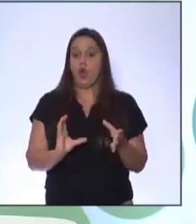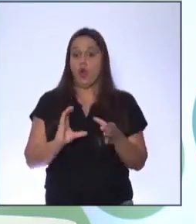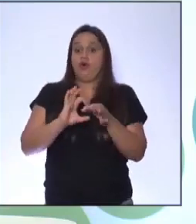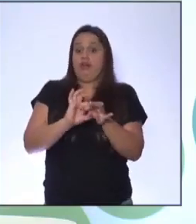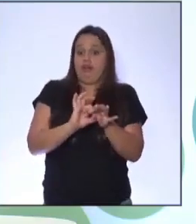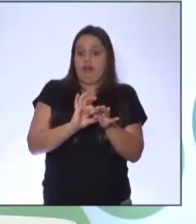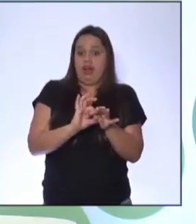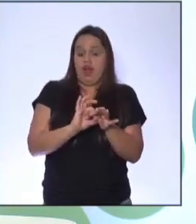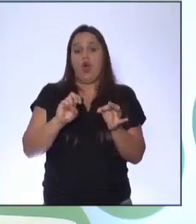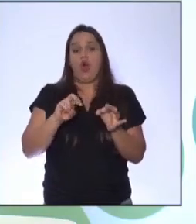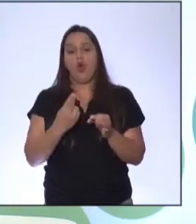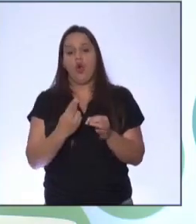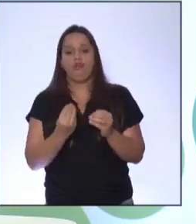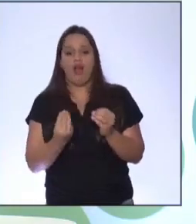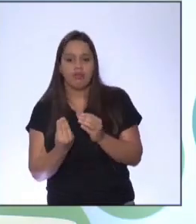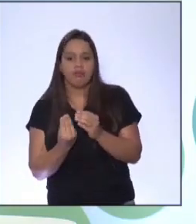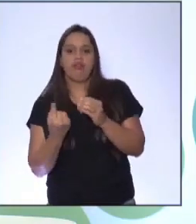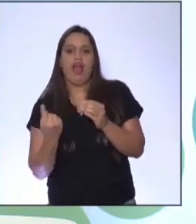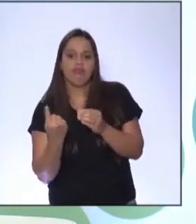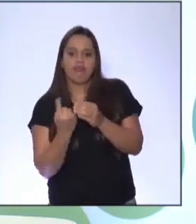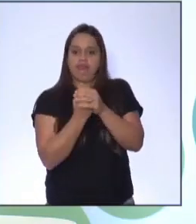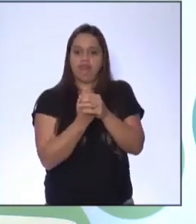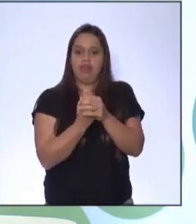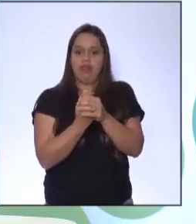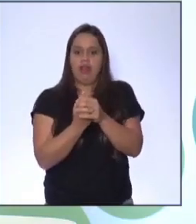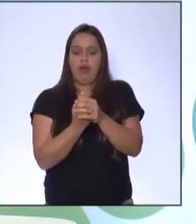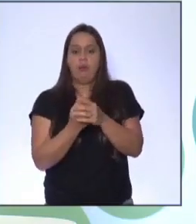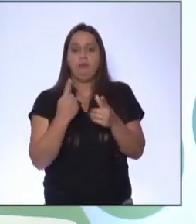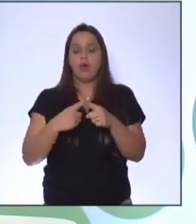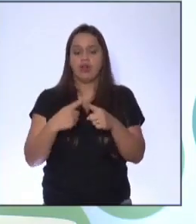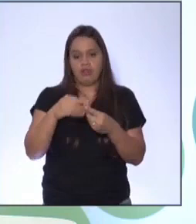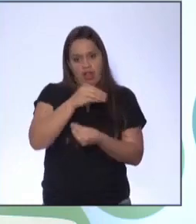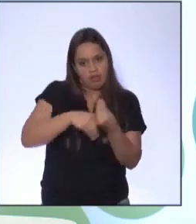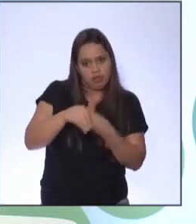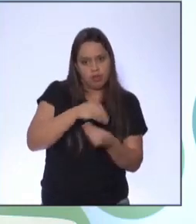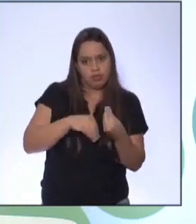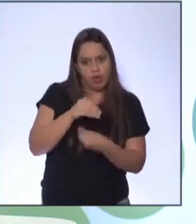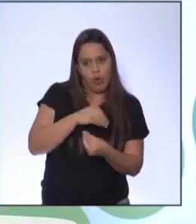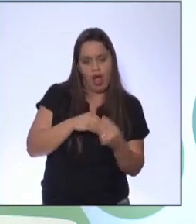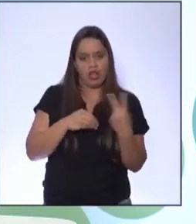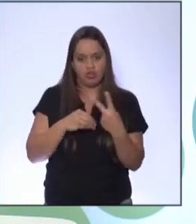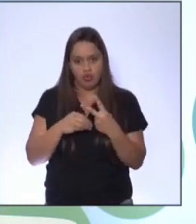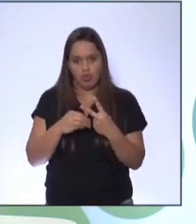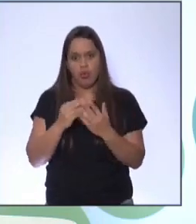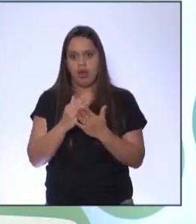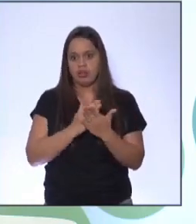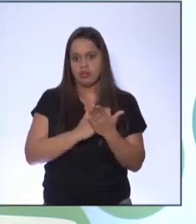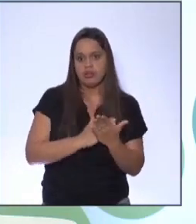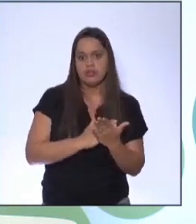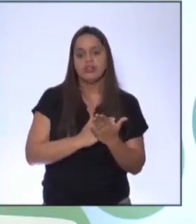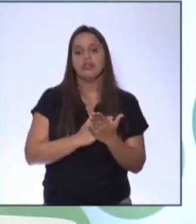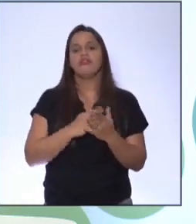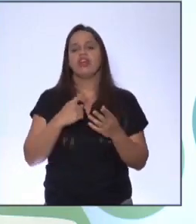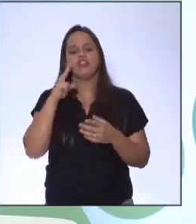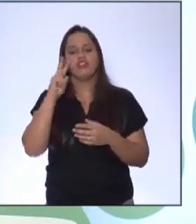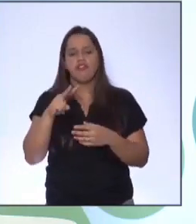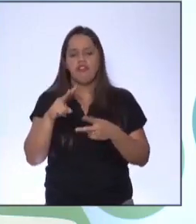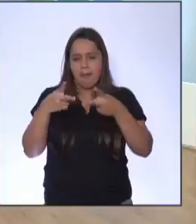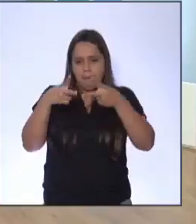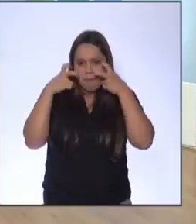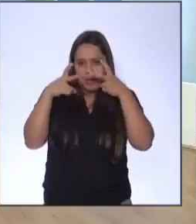vão incorporar. Quando ela incorpora, uma substância se incorpora na outra, ela fica com aquele aspecto